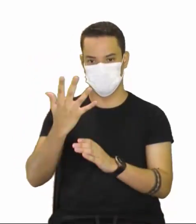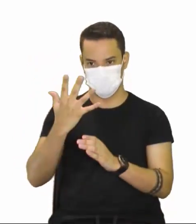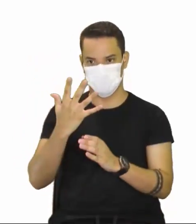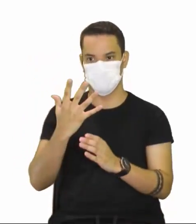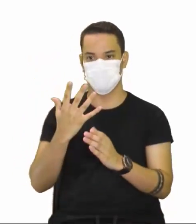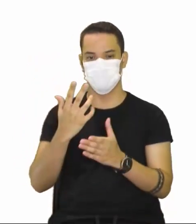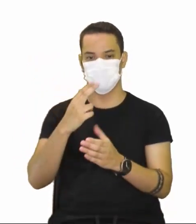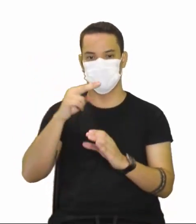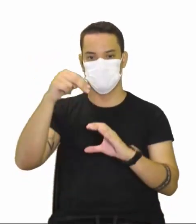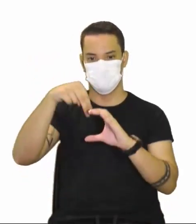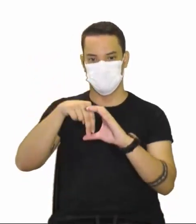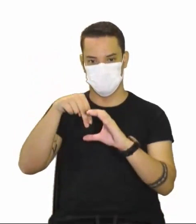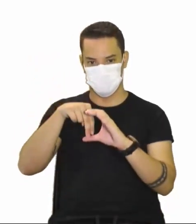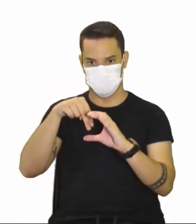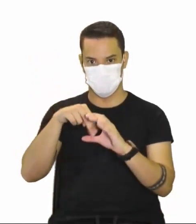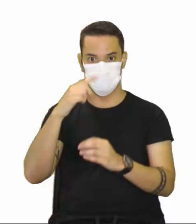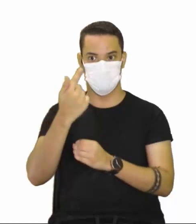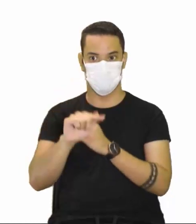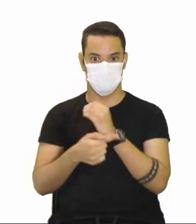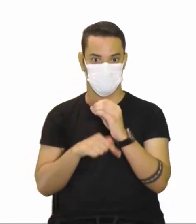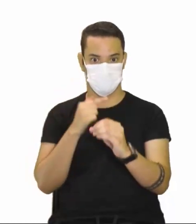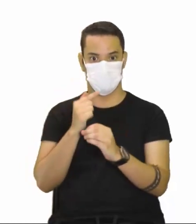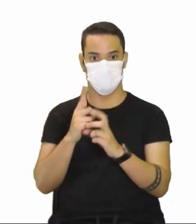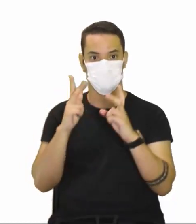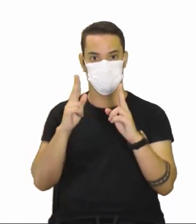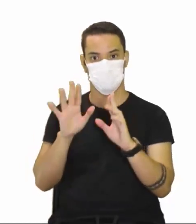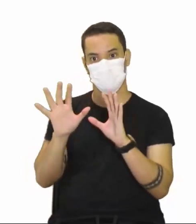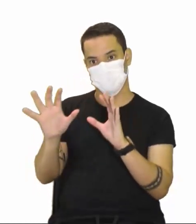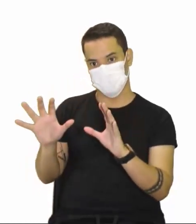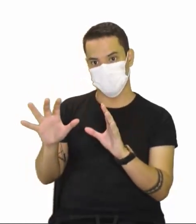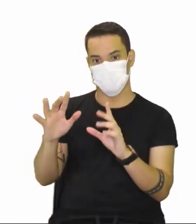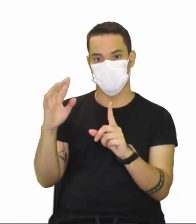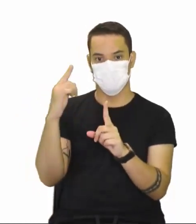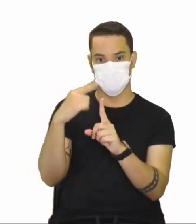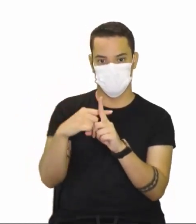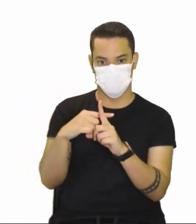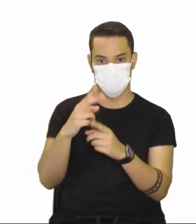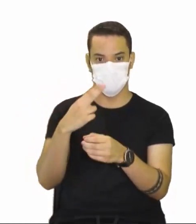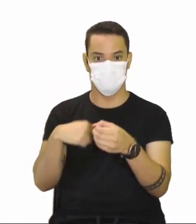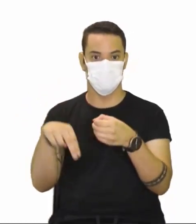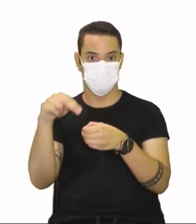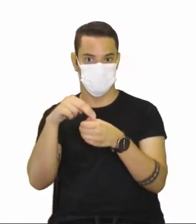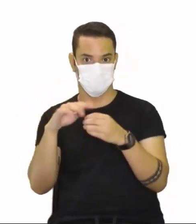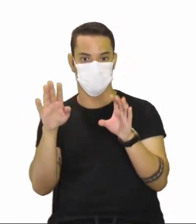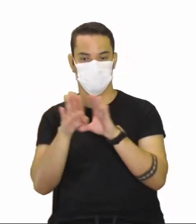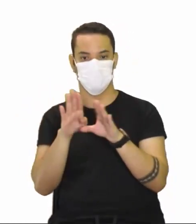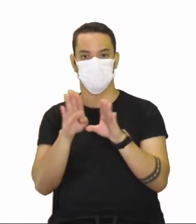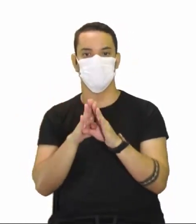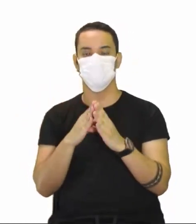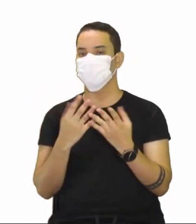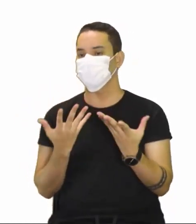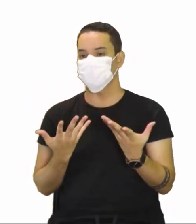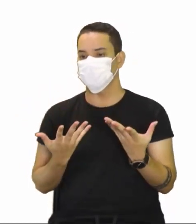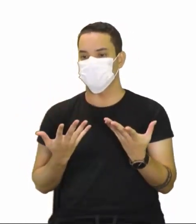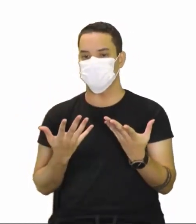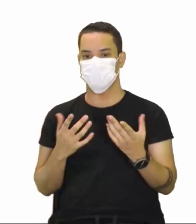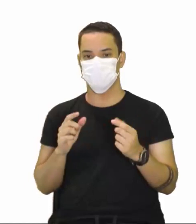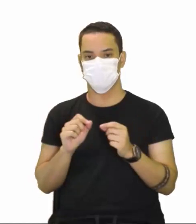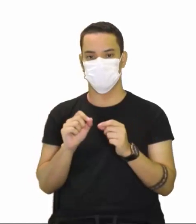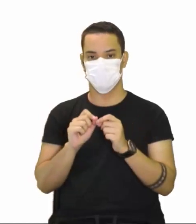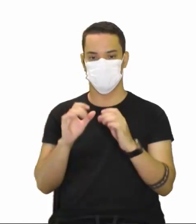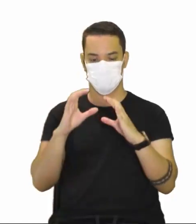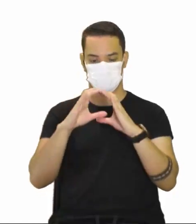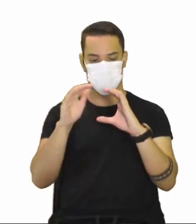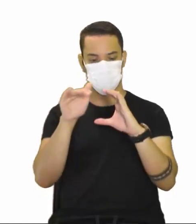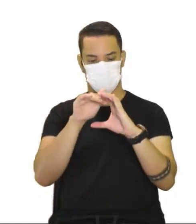como sendo exatamente onde estão as partículas positivas e neutras, e a eletrosfera ele considerou 7